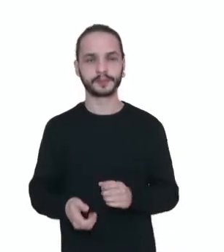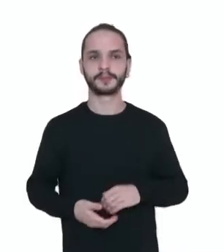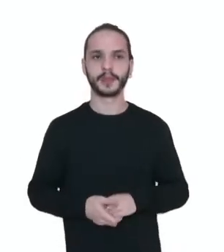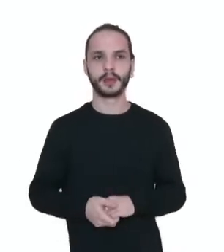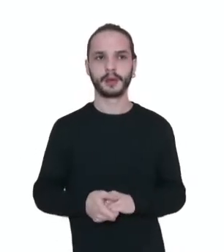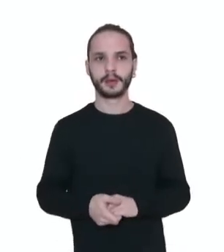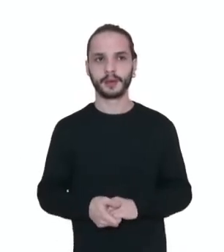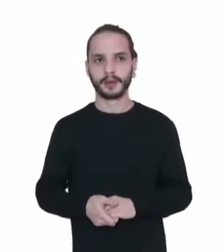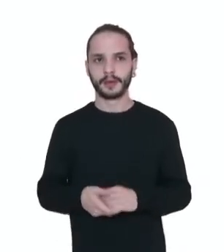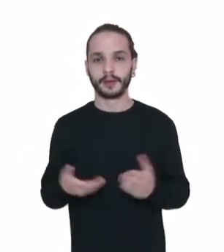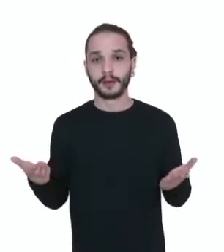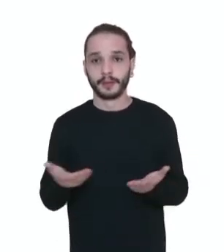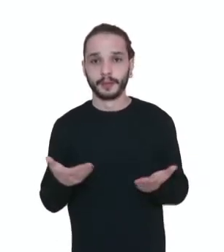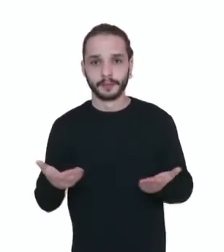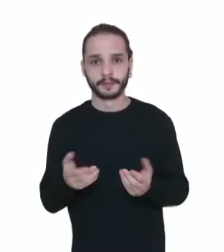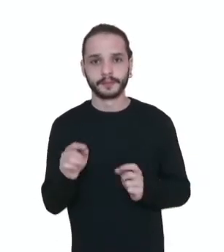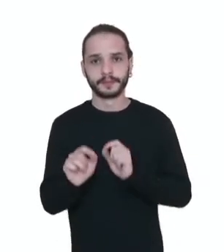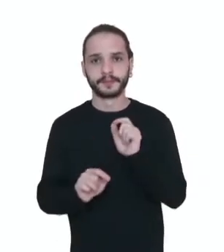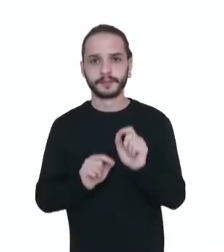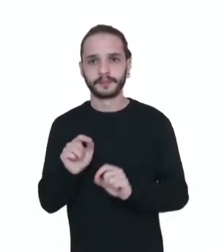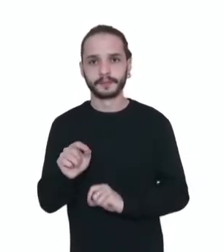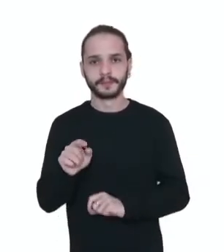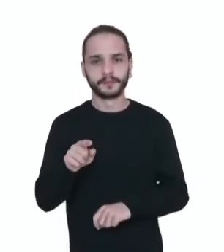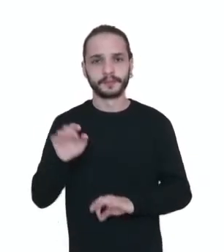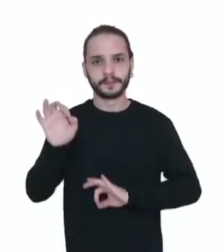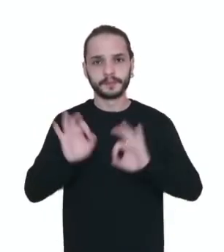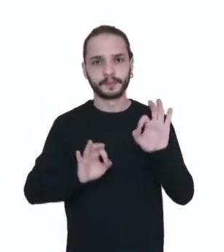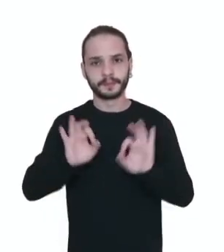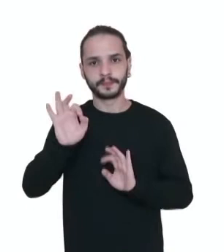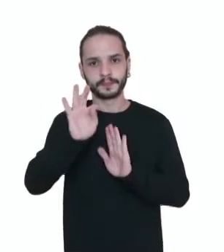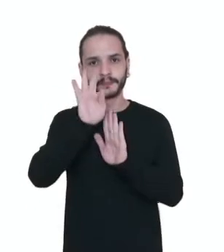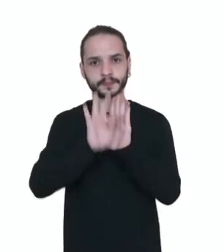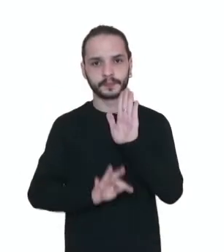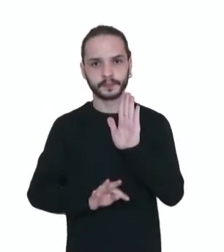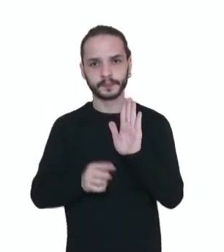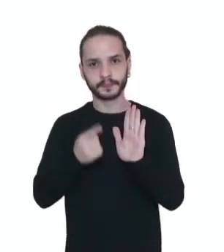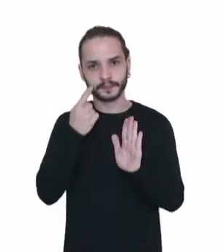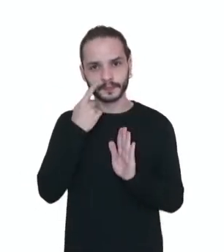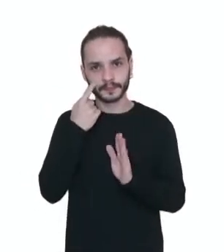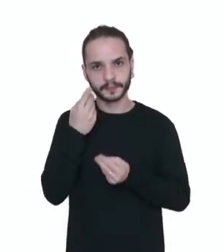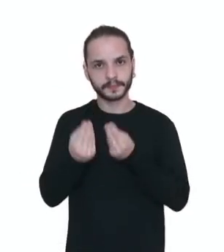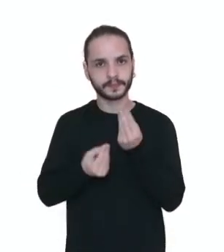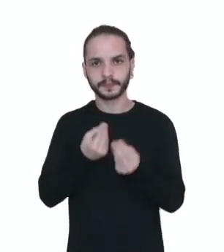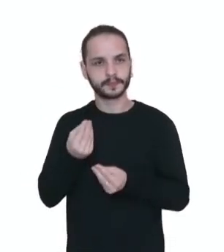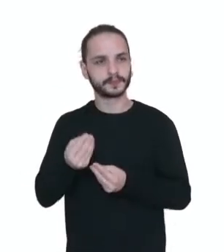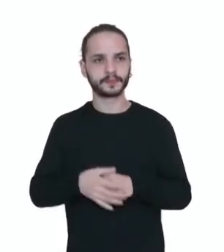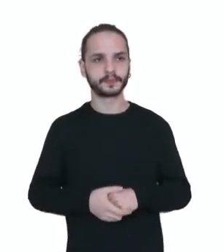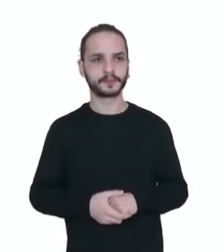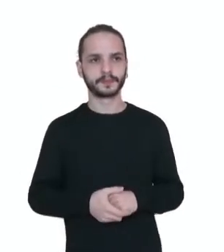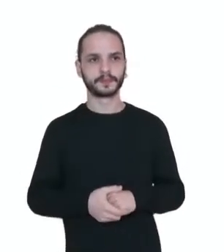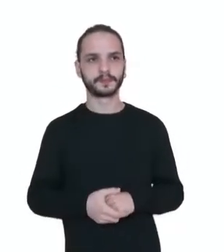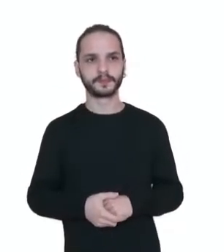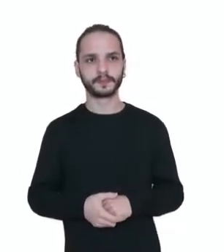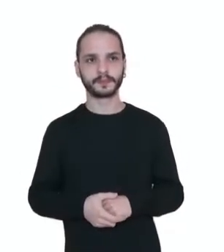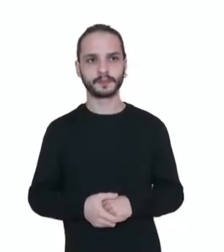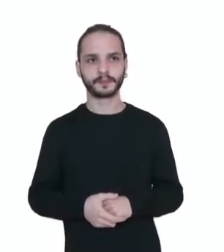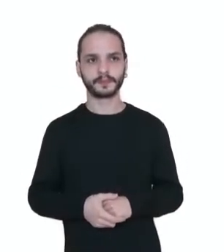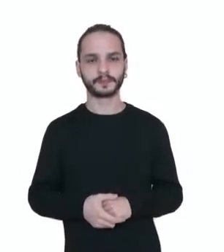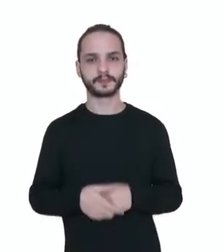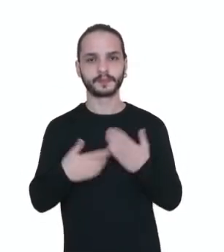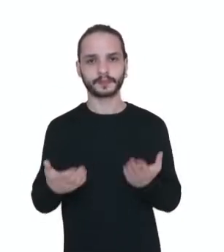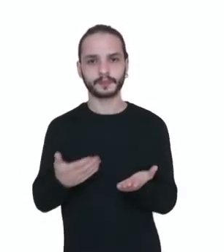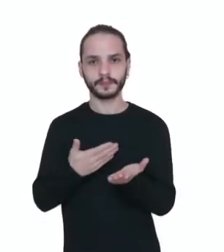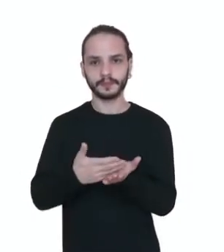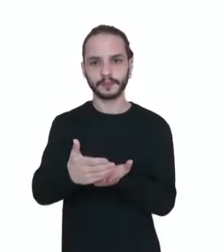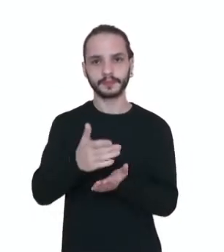E a partir de agora você iniciará o planejamento do seu texto. Vamos ver aqui como fica o passo a passo. Então, para começar, tem que